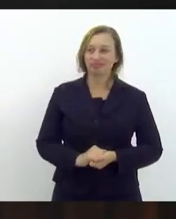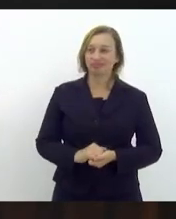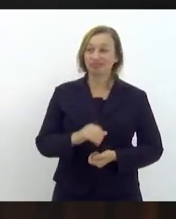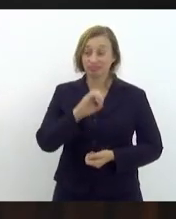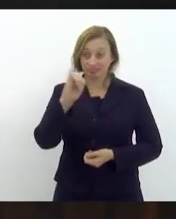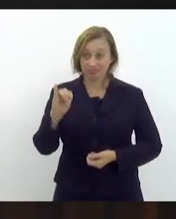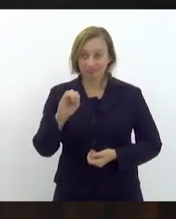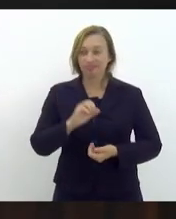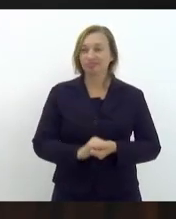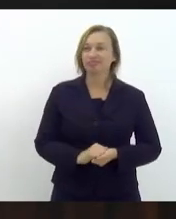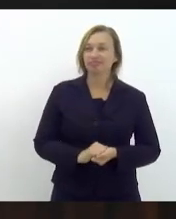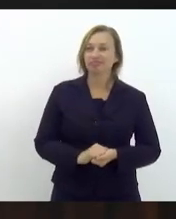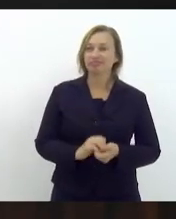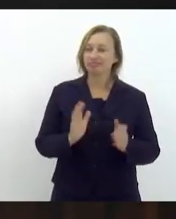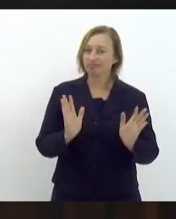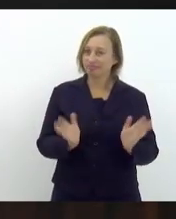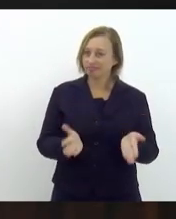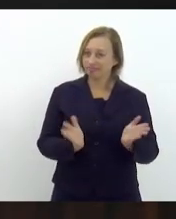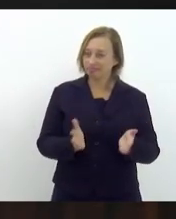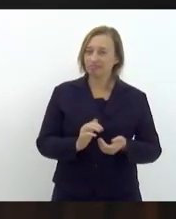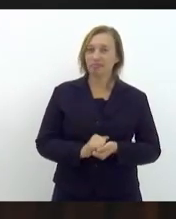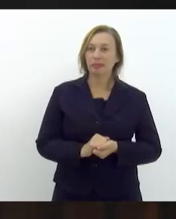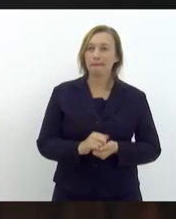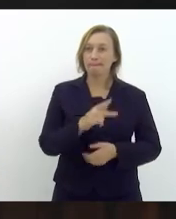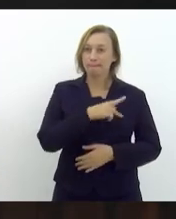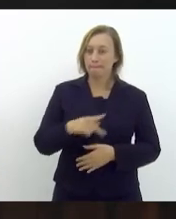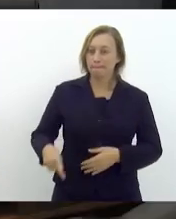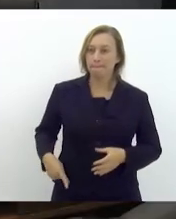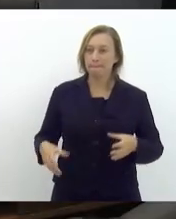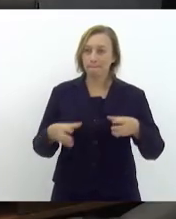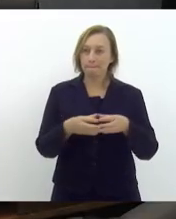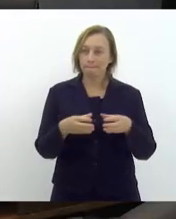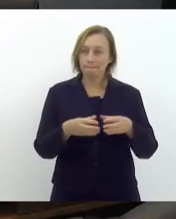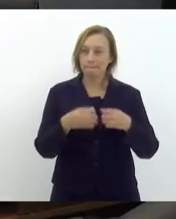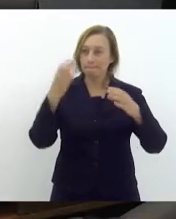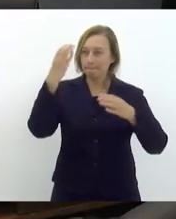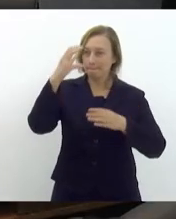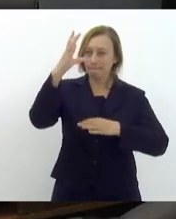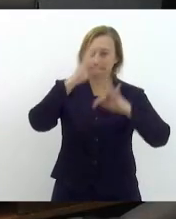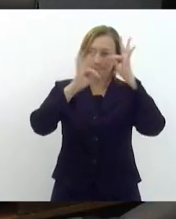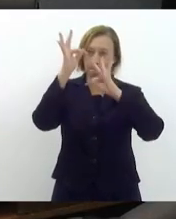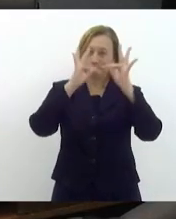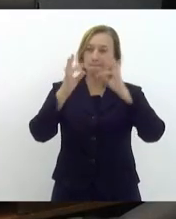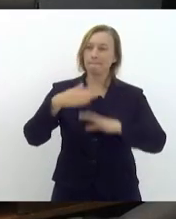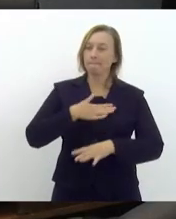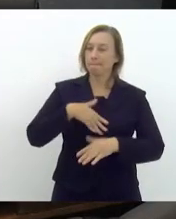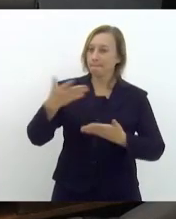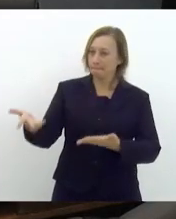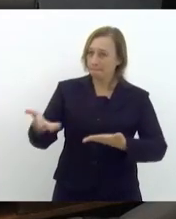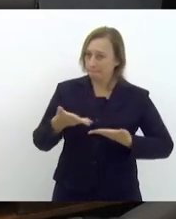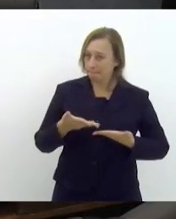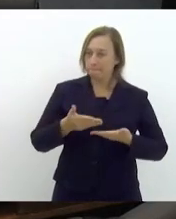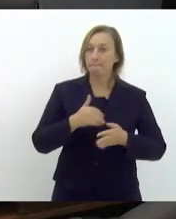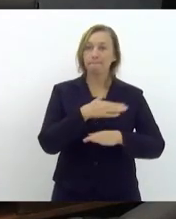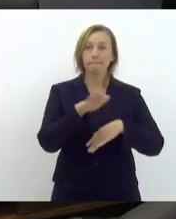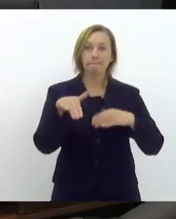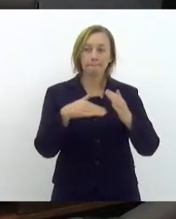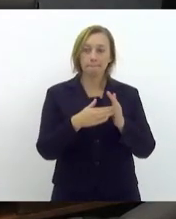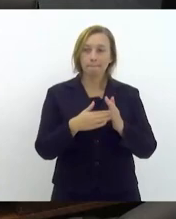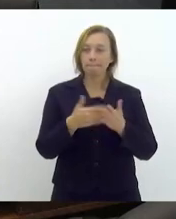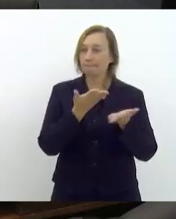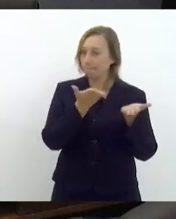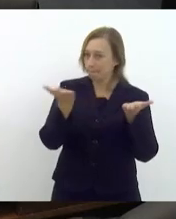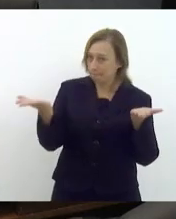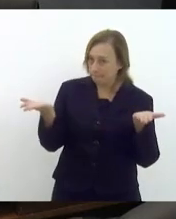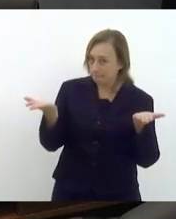isto aqui agora como presidente da Comissão da Ciência e Tecnologia e gostaria de convidar a casa toda aqui